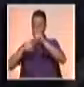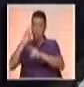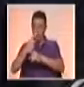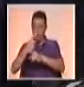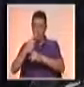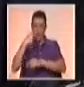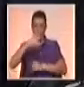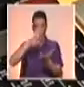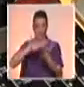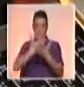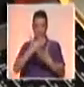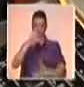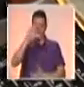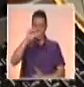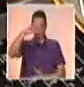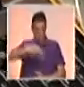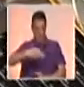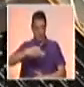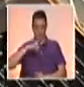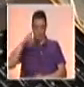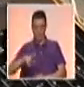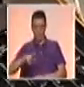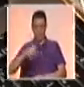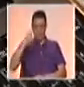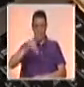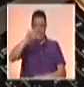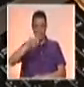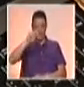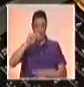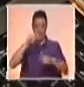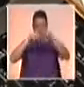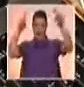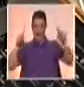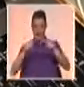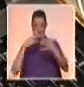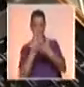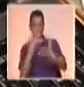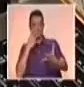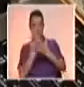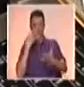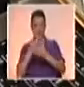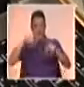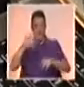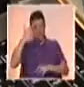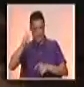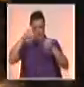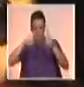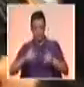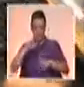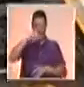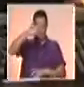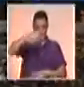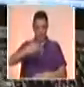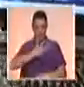a presença de um intérprete de língua gestual portuguesa, também em ecrã inteiro. Esta iniciativa, que começou na RTP